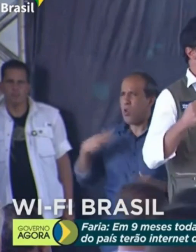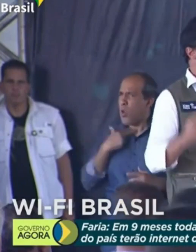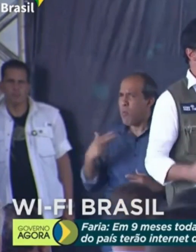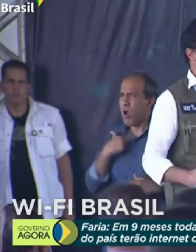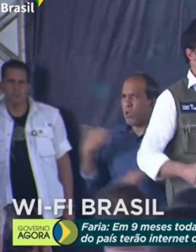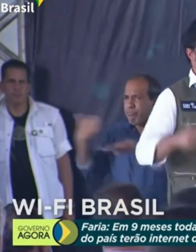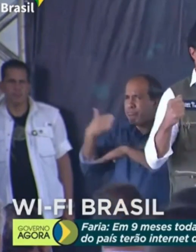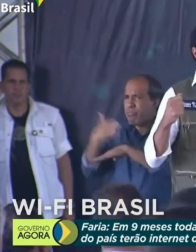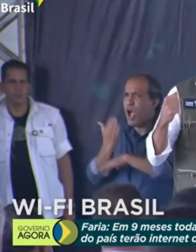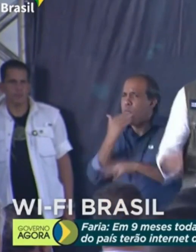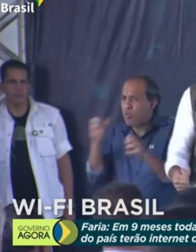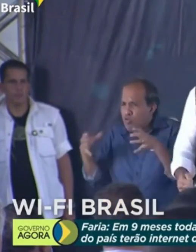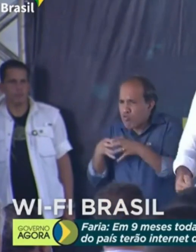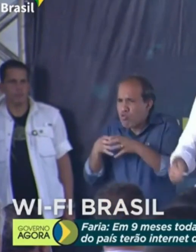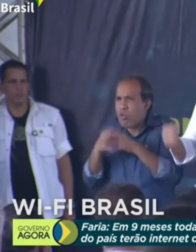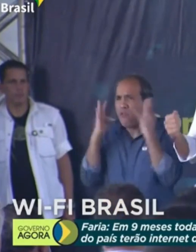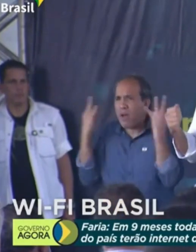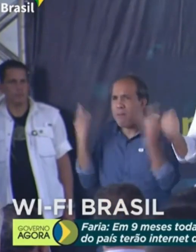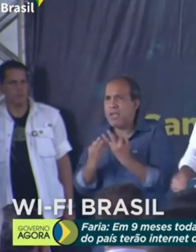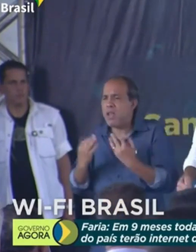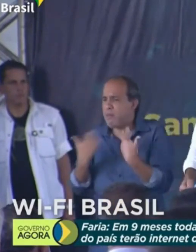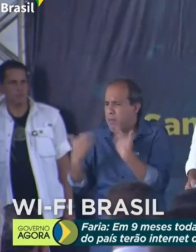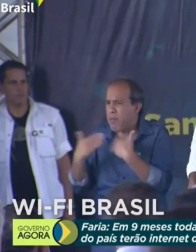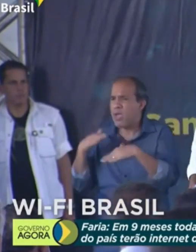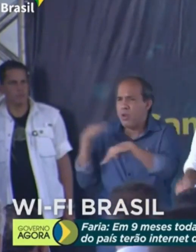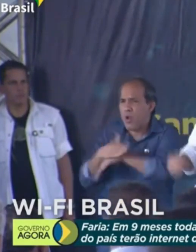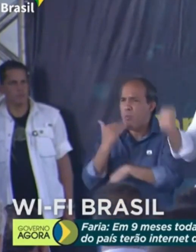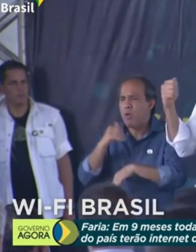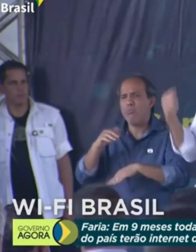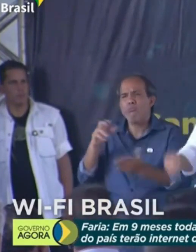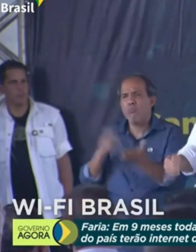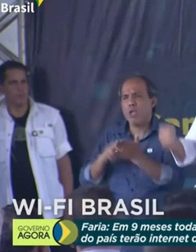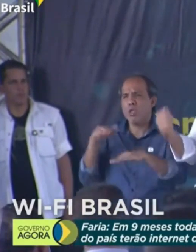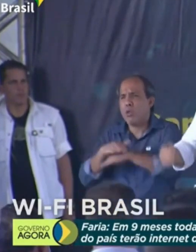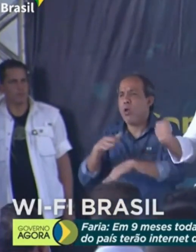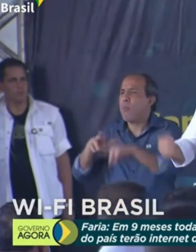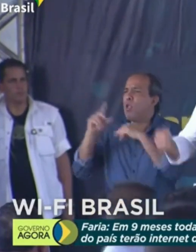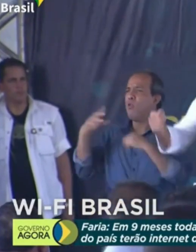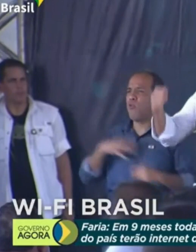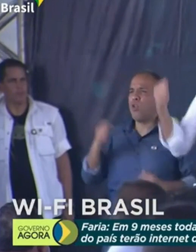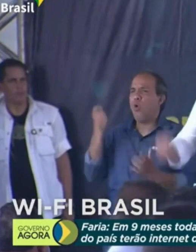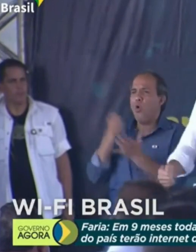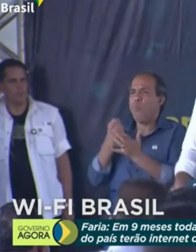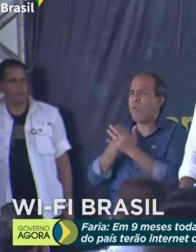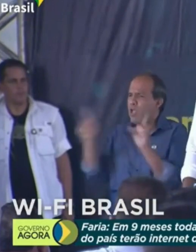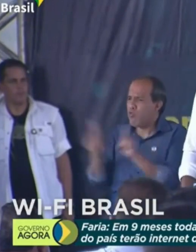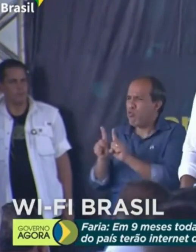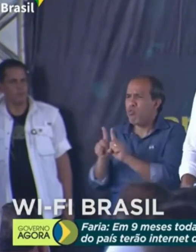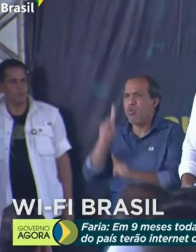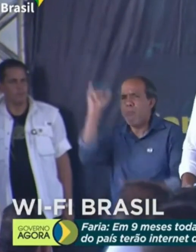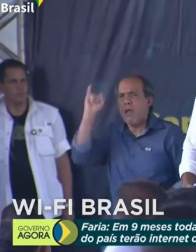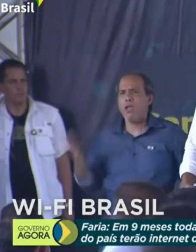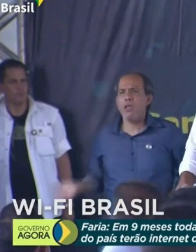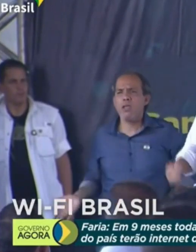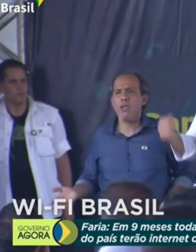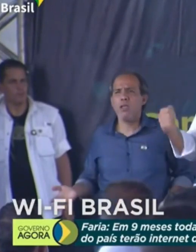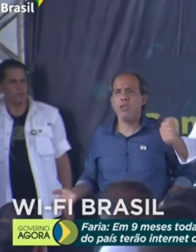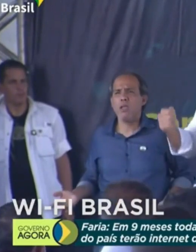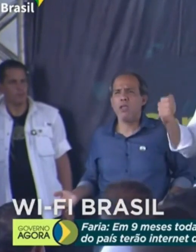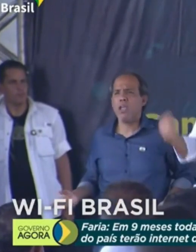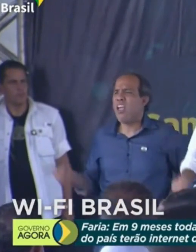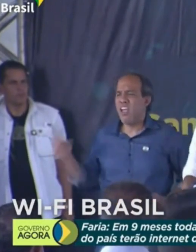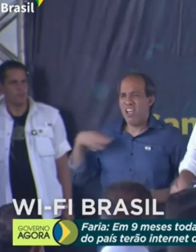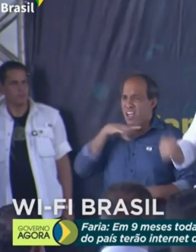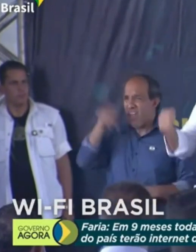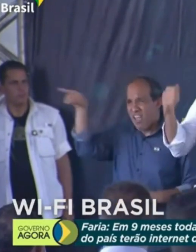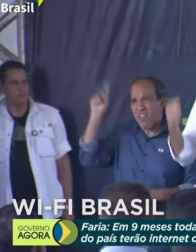de almoço, de jantar, de conversa, porque o filho tem que ficar do lado do pai. E eles fazem